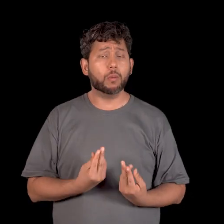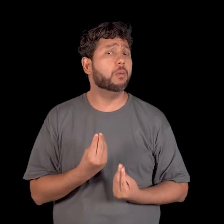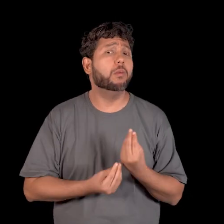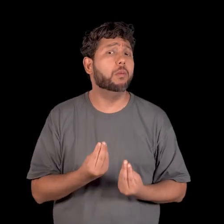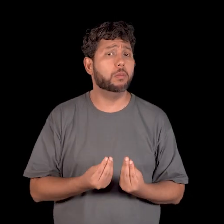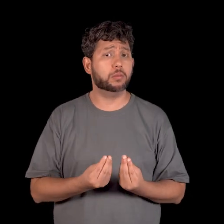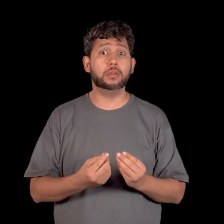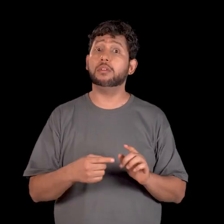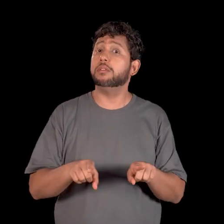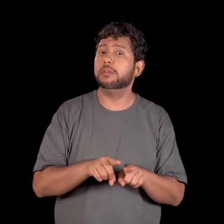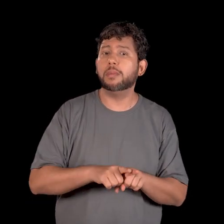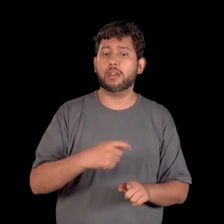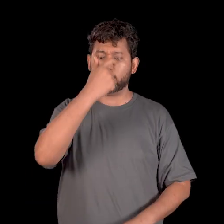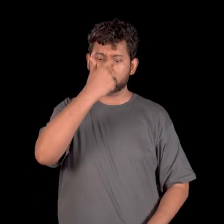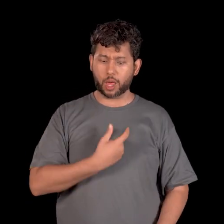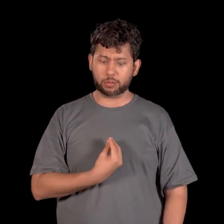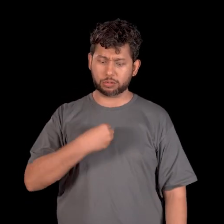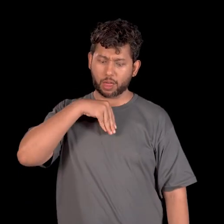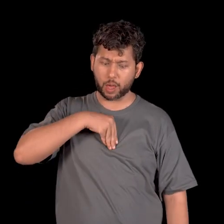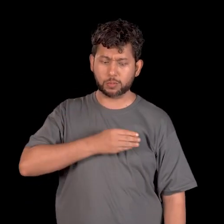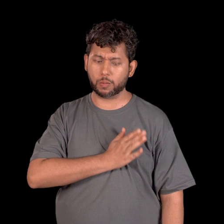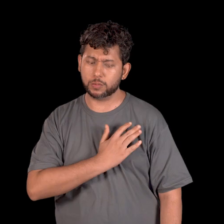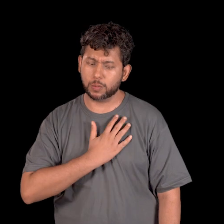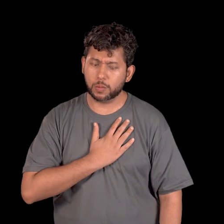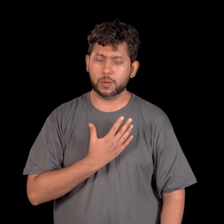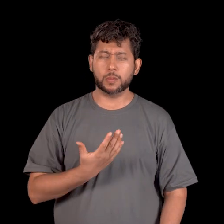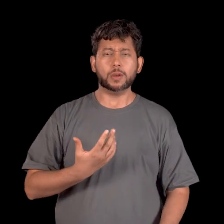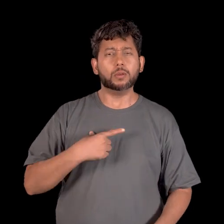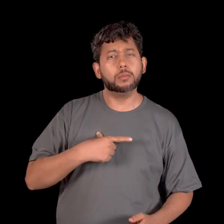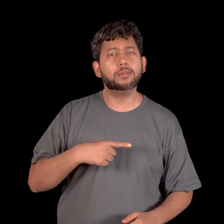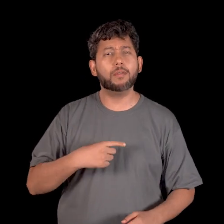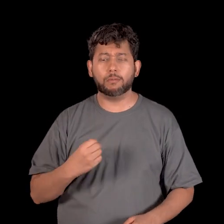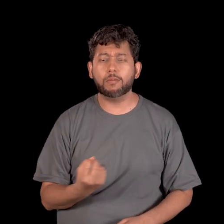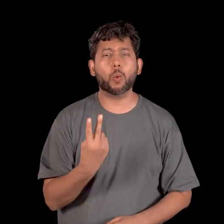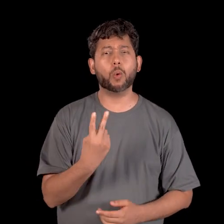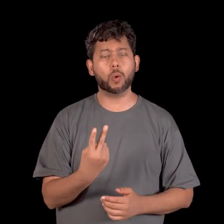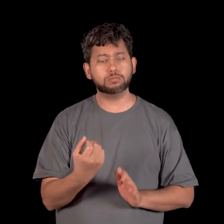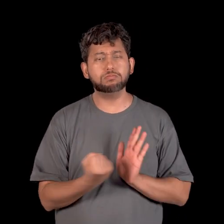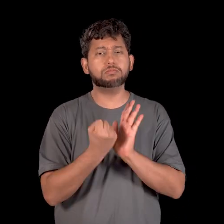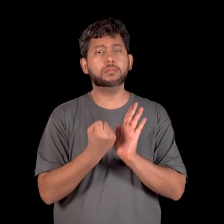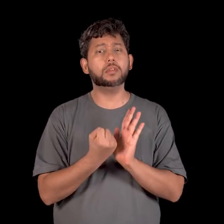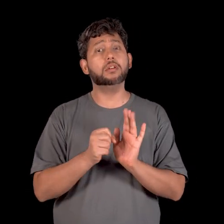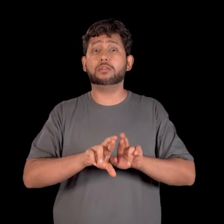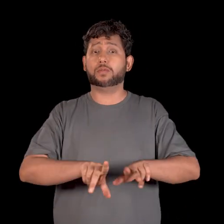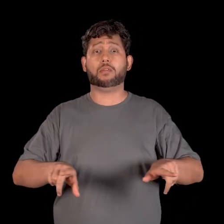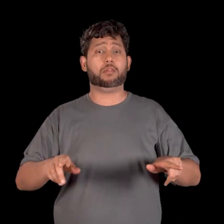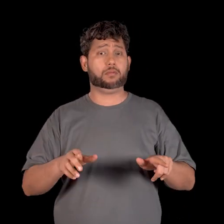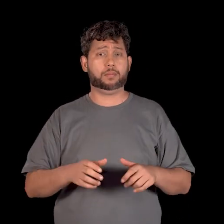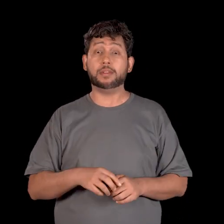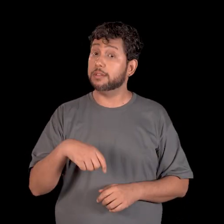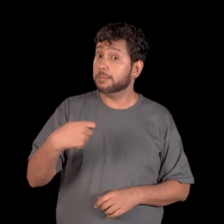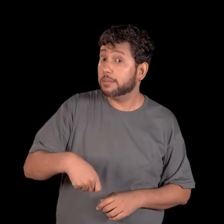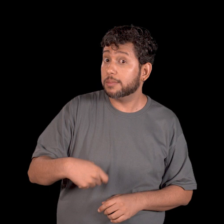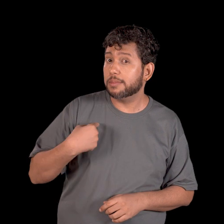que as ações humanas devem ser, e sobre quais valores e princípios devem guiar o comportamento diário das pessoas, em diferentes